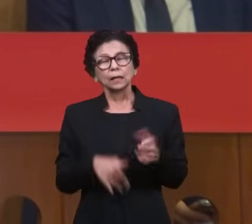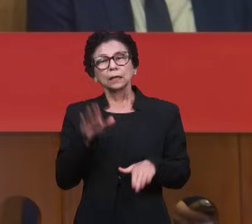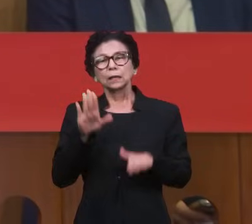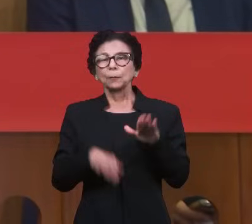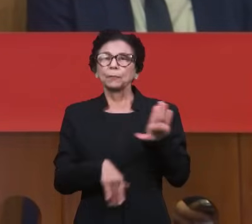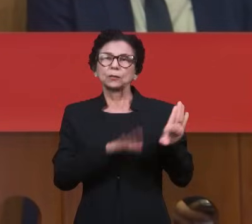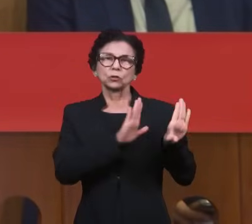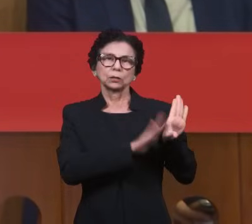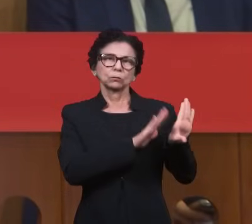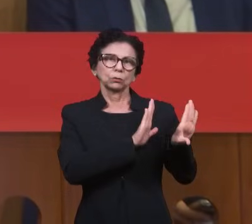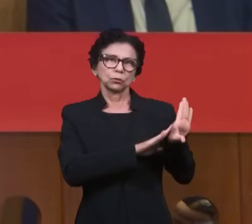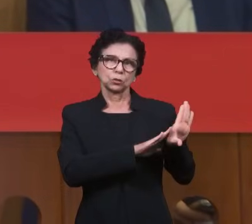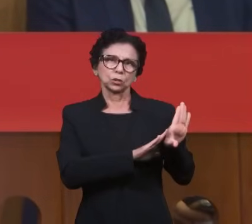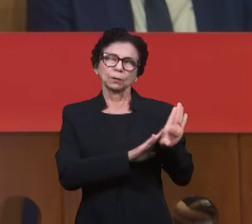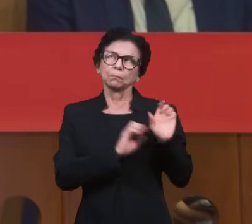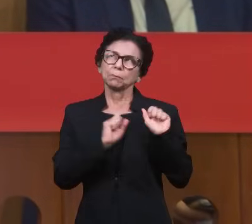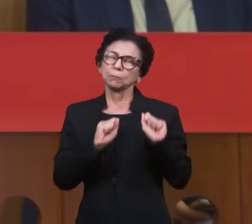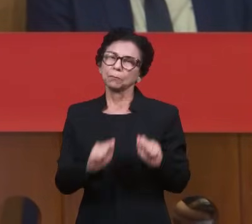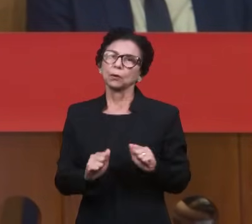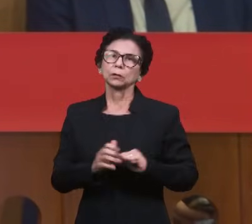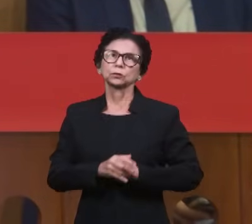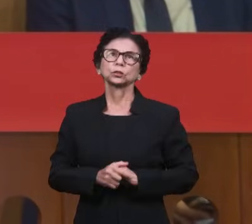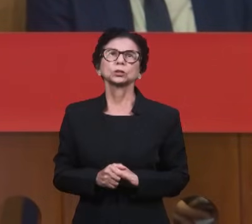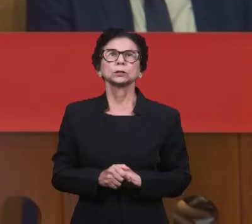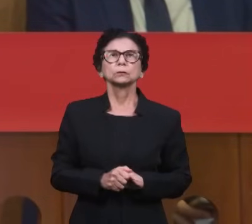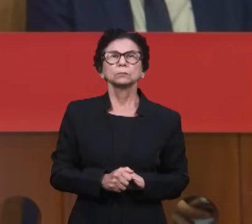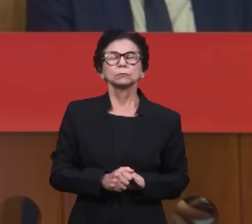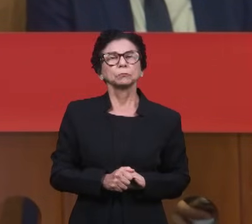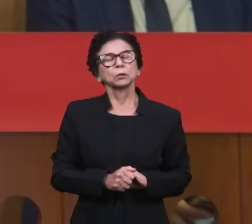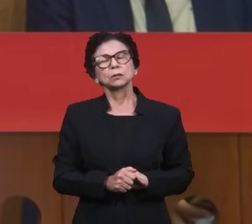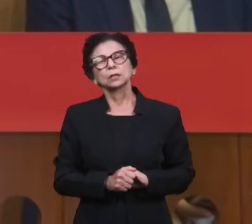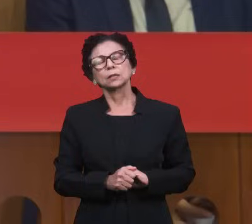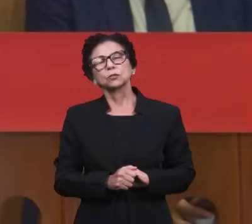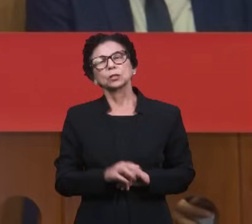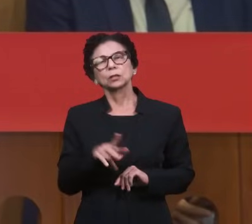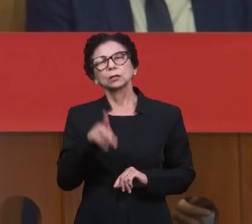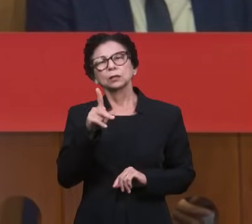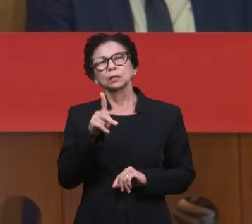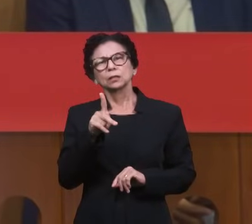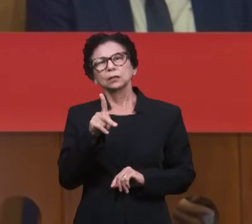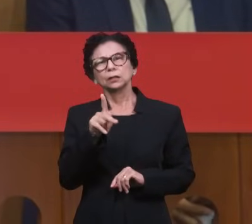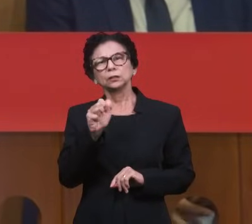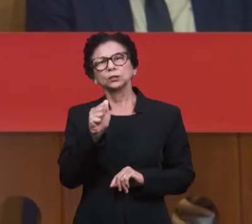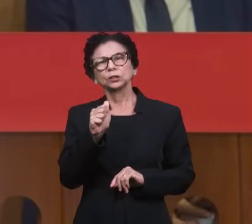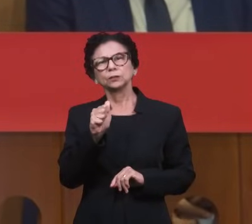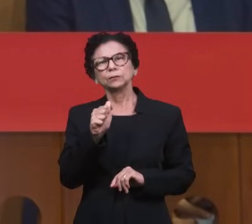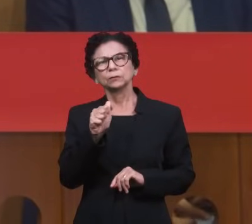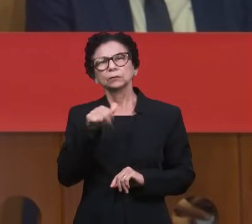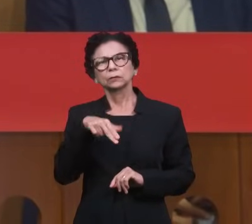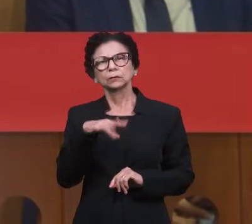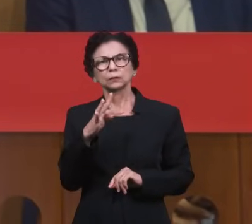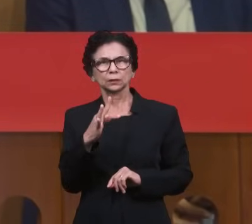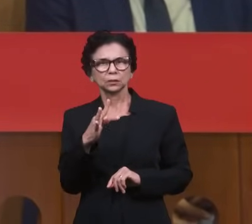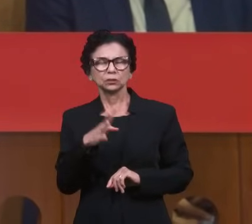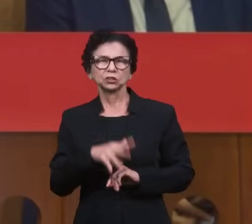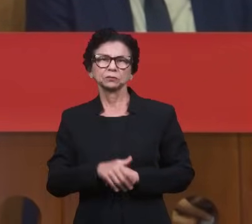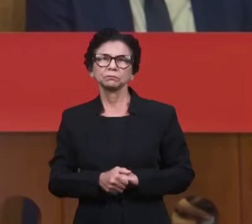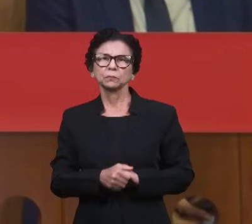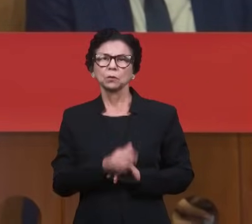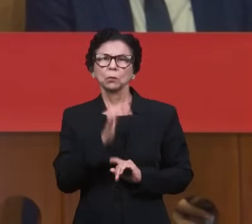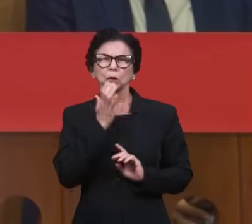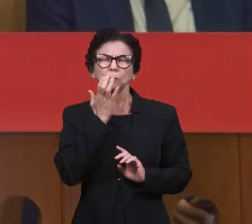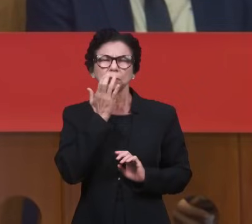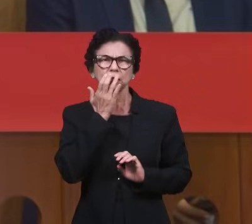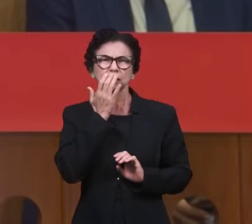ideologia. A ideologia, por exemplo, de Kant era uma, a ideologia de Nietzsche era outra,